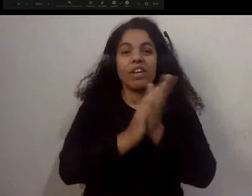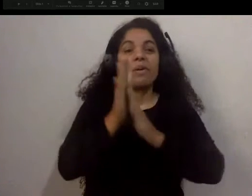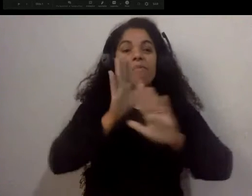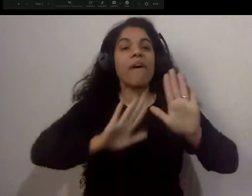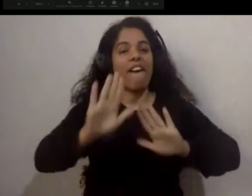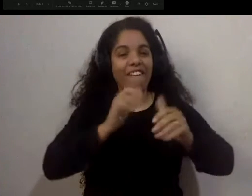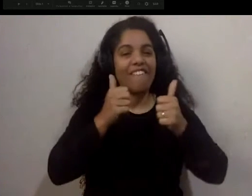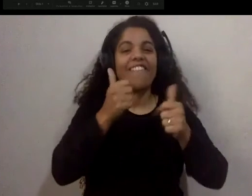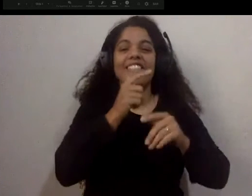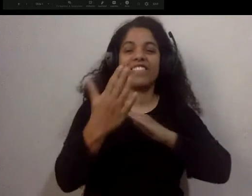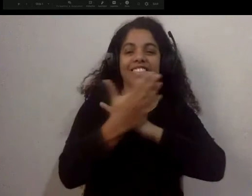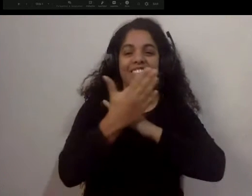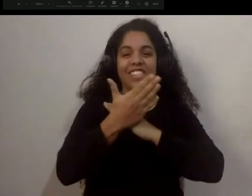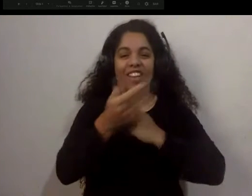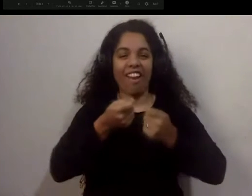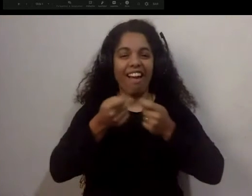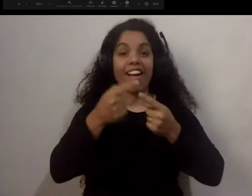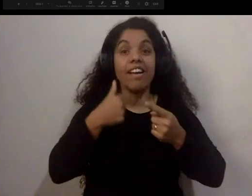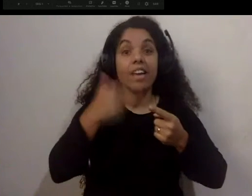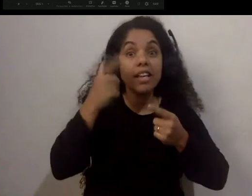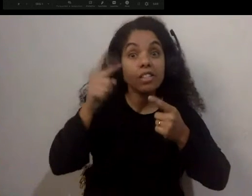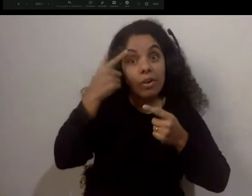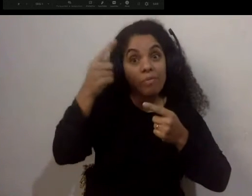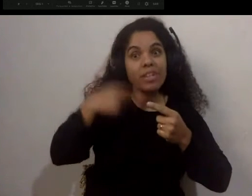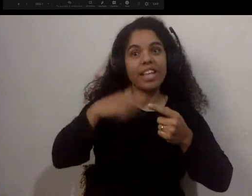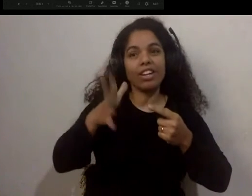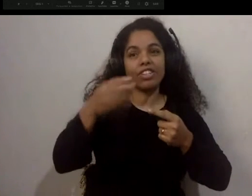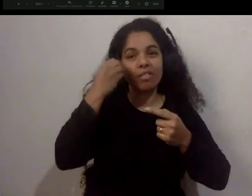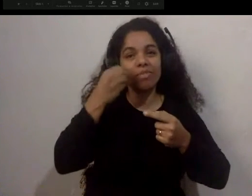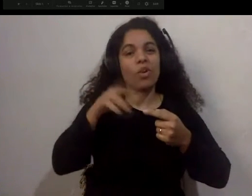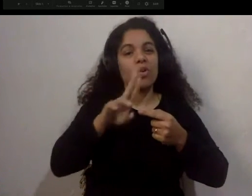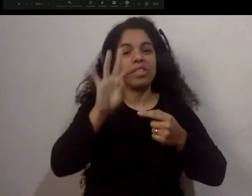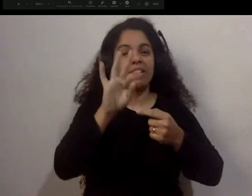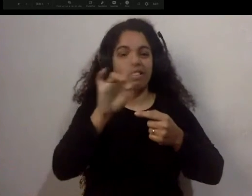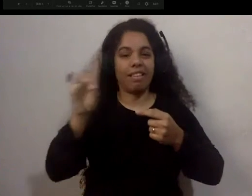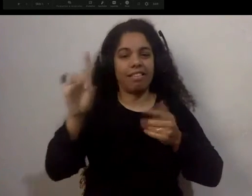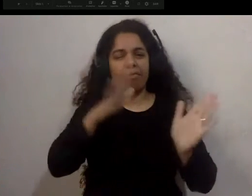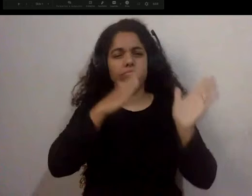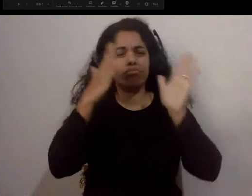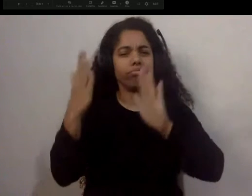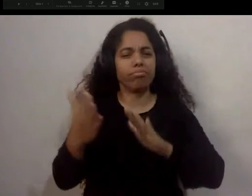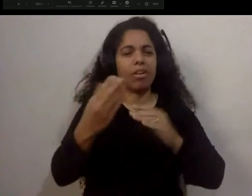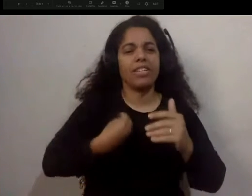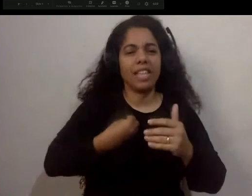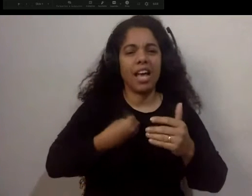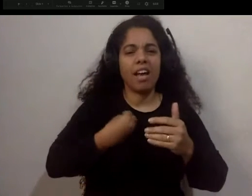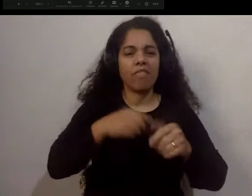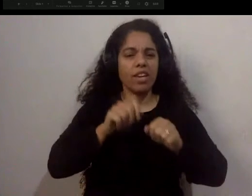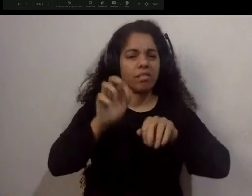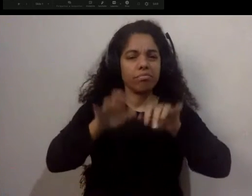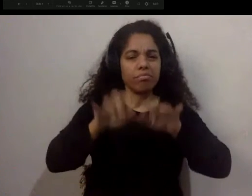muito uma ideia de o que eu já experimentei usando TDD ao longo da vida como desenvolvedor e escrevendo